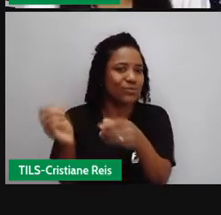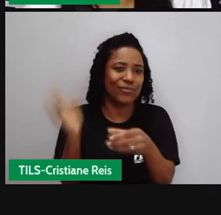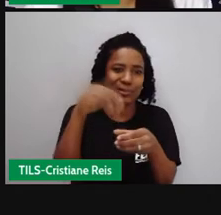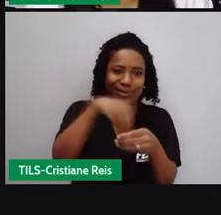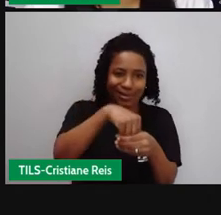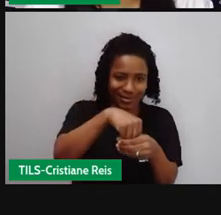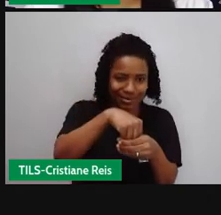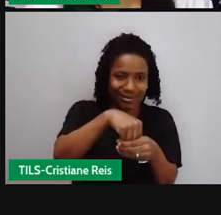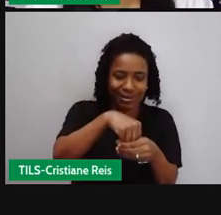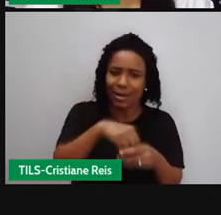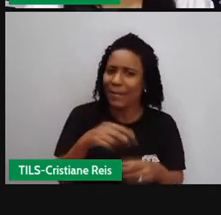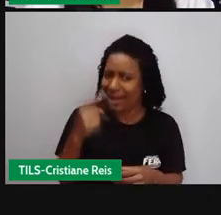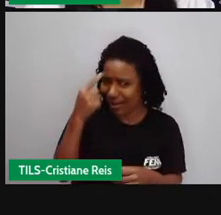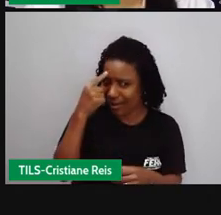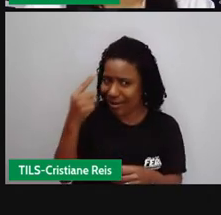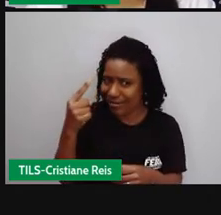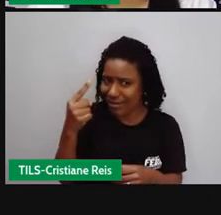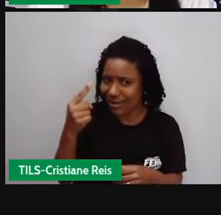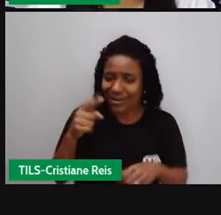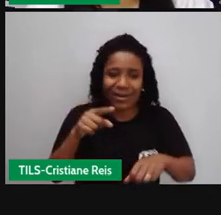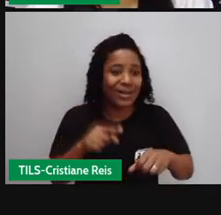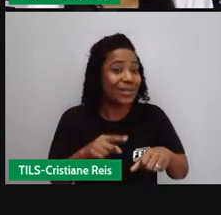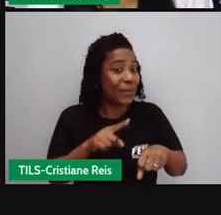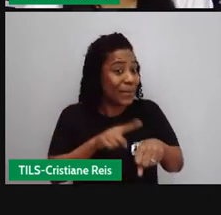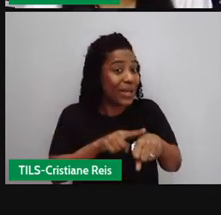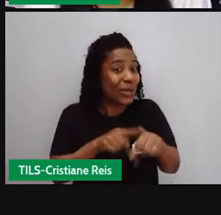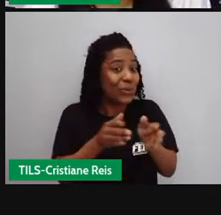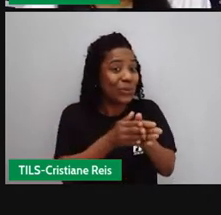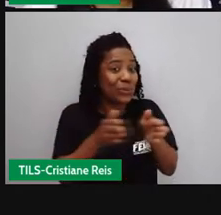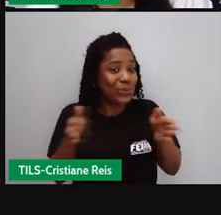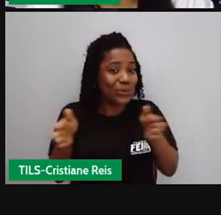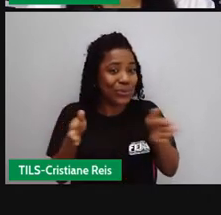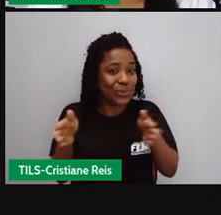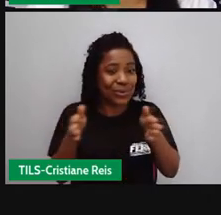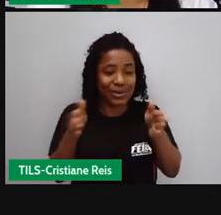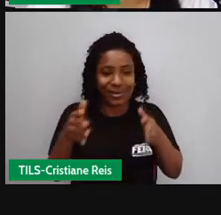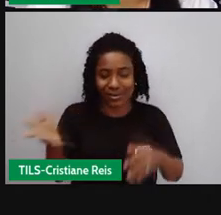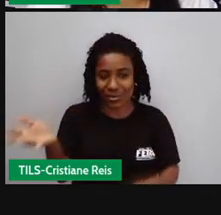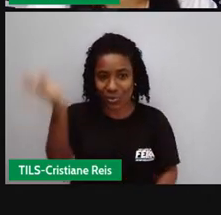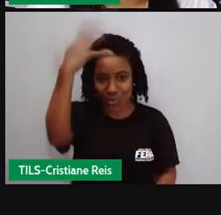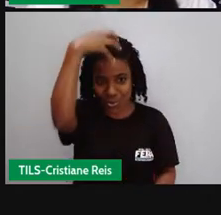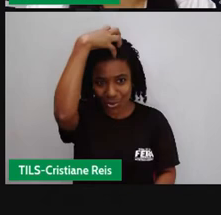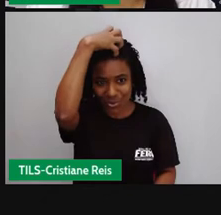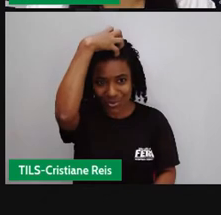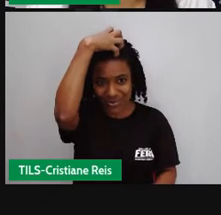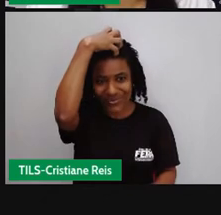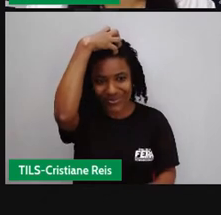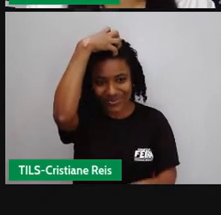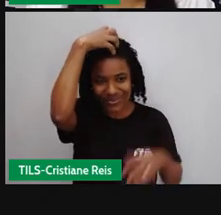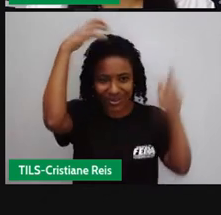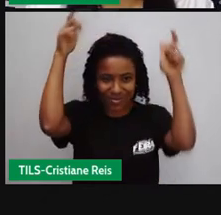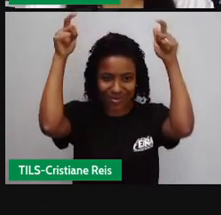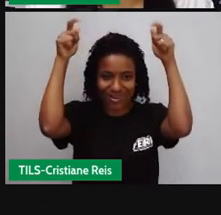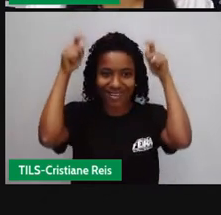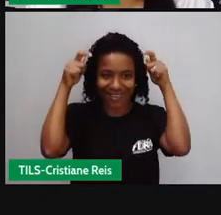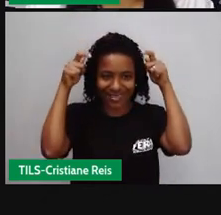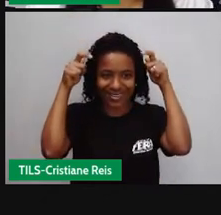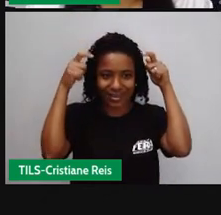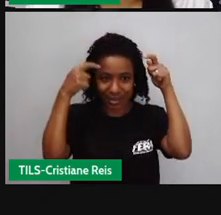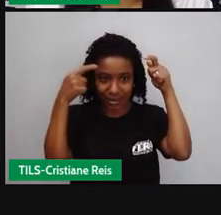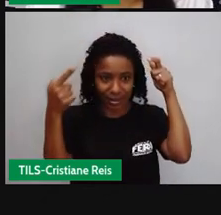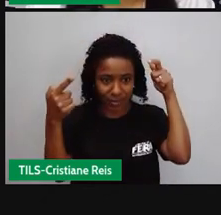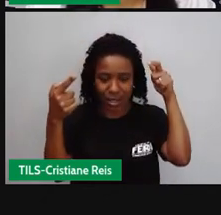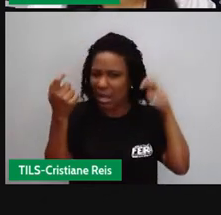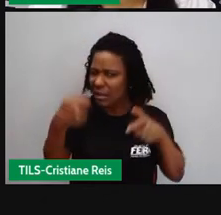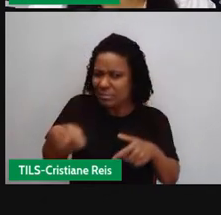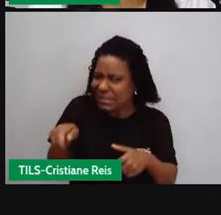eleição, tinha, né? Não tinha o rei era o poder soberano passado de pai para filho, independente de eleição, não tinha